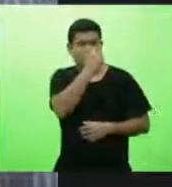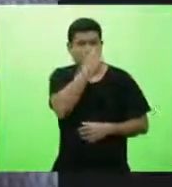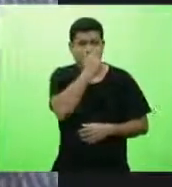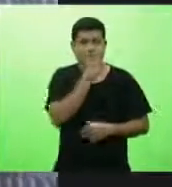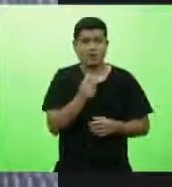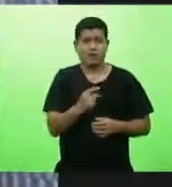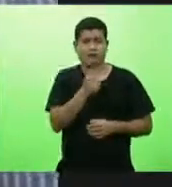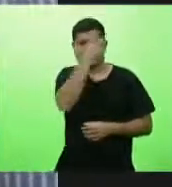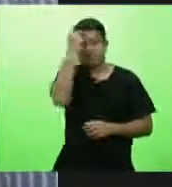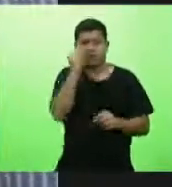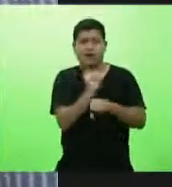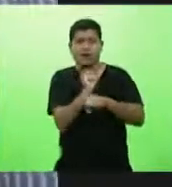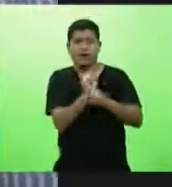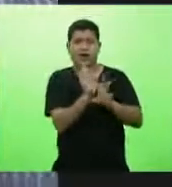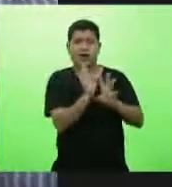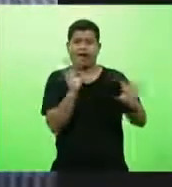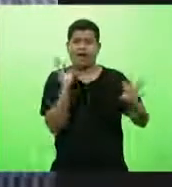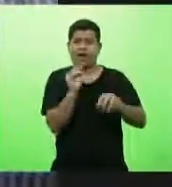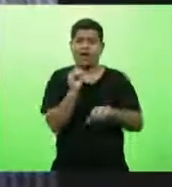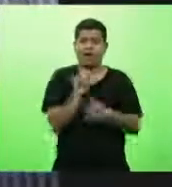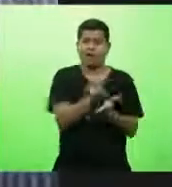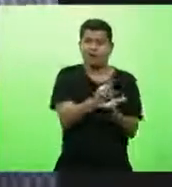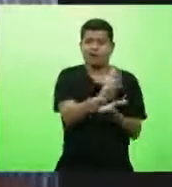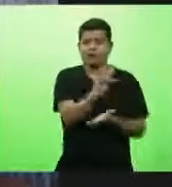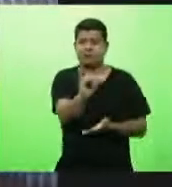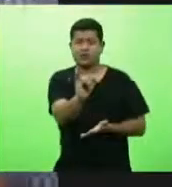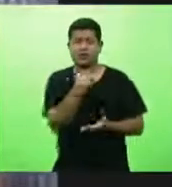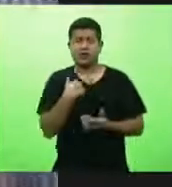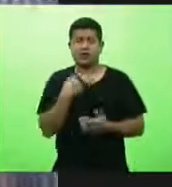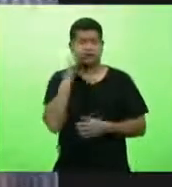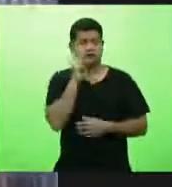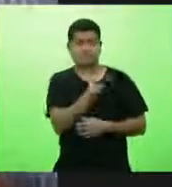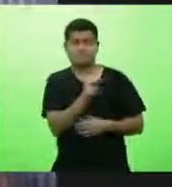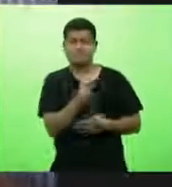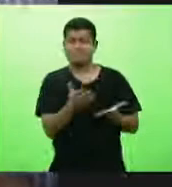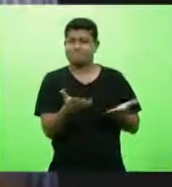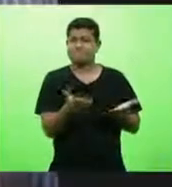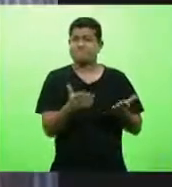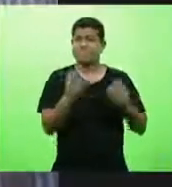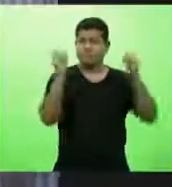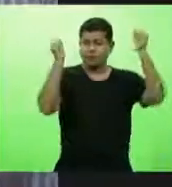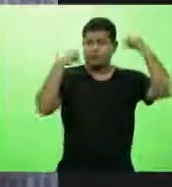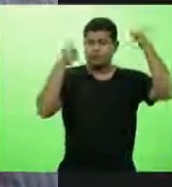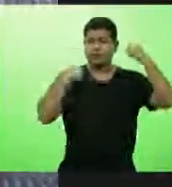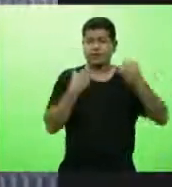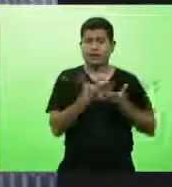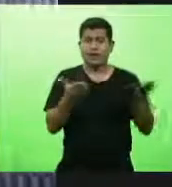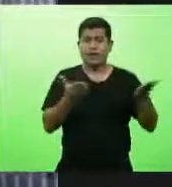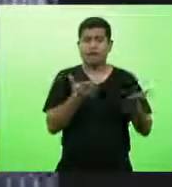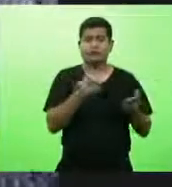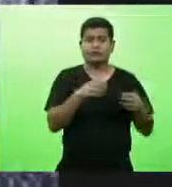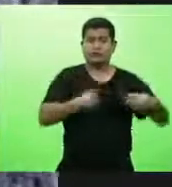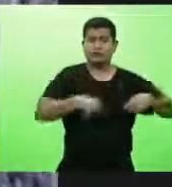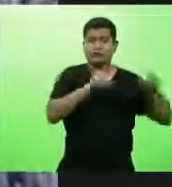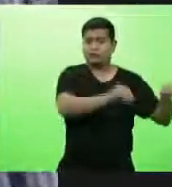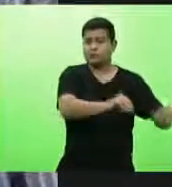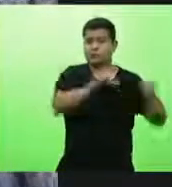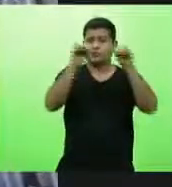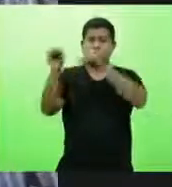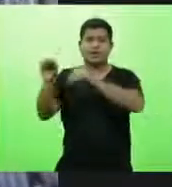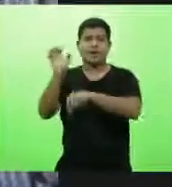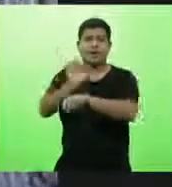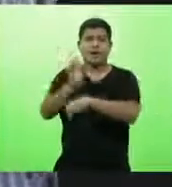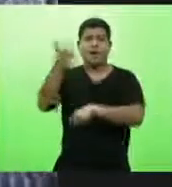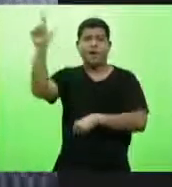esperando na fila. Né? Enxergar como aconteceu em Chapecó, gente que foi transferida para outros